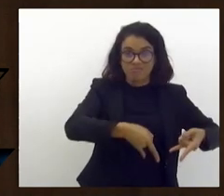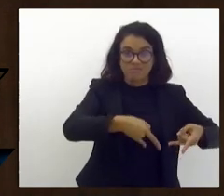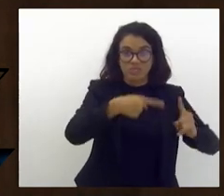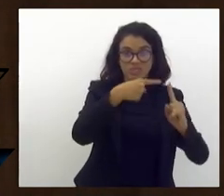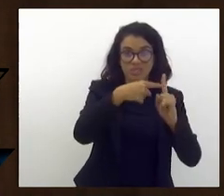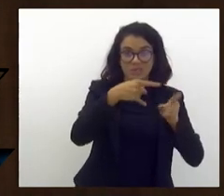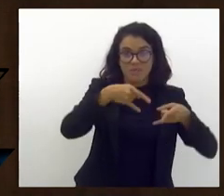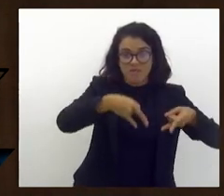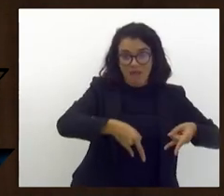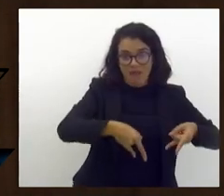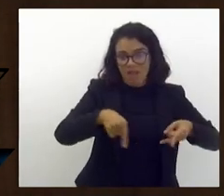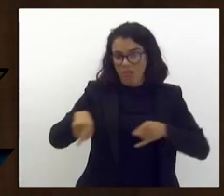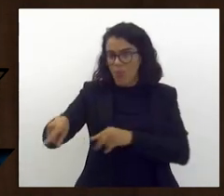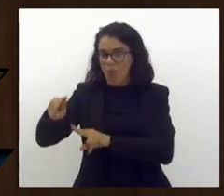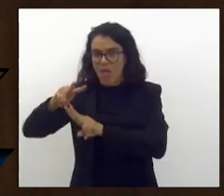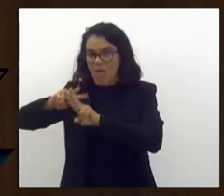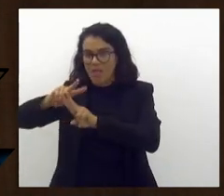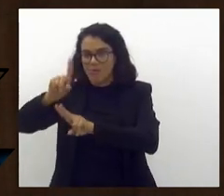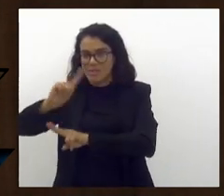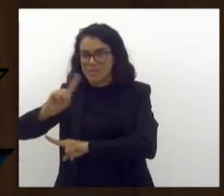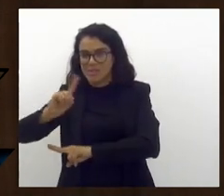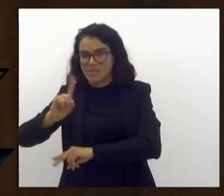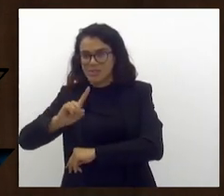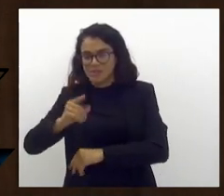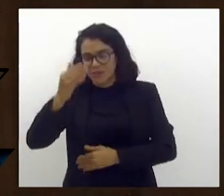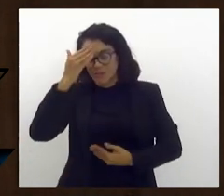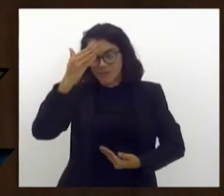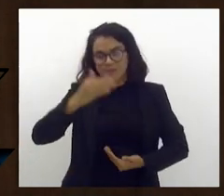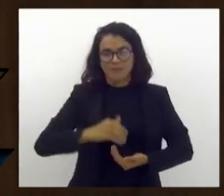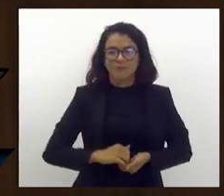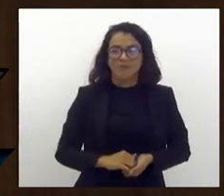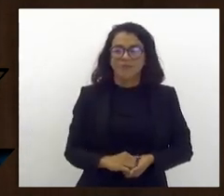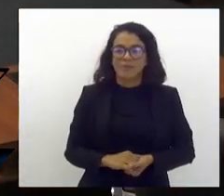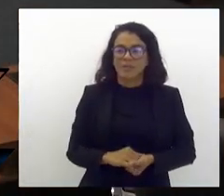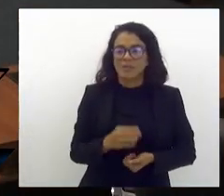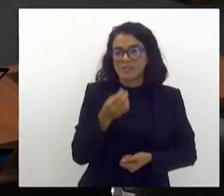Não é no presídio, não. É no cemitério que eles têm que estar. Obrigado, senhora presidente.